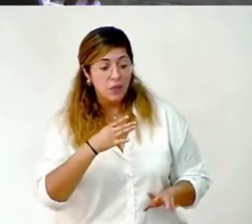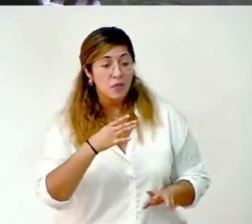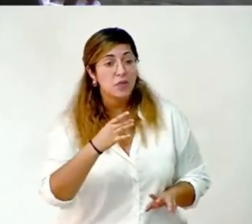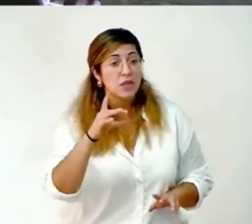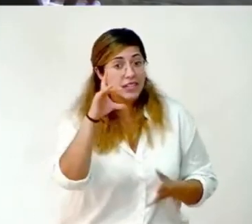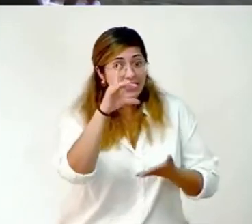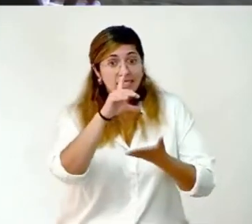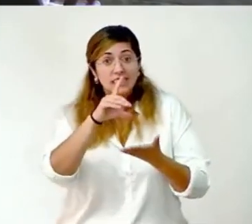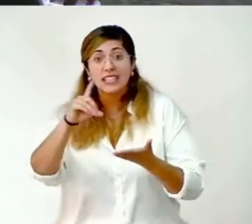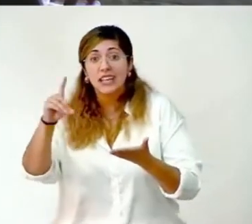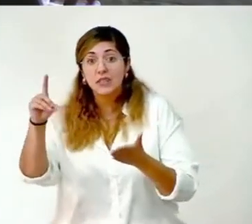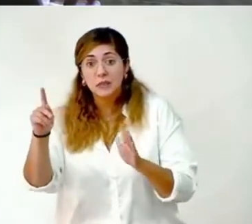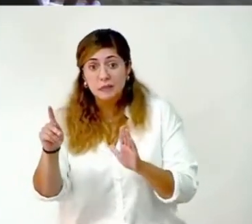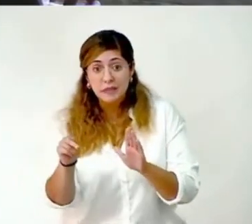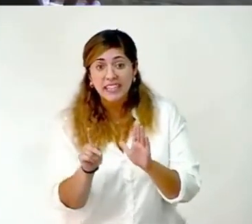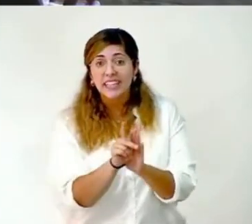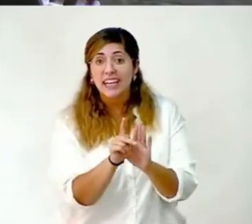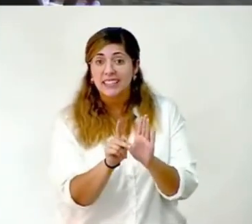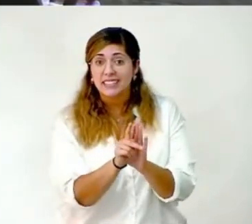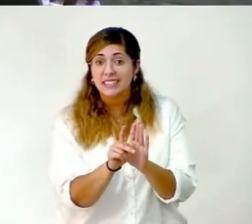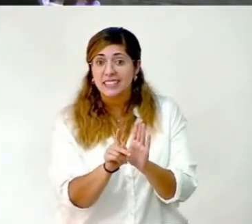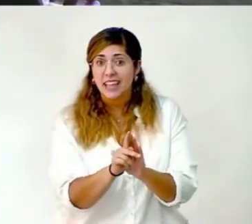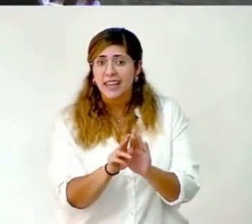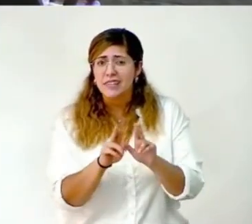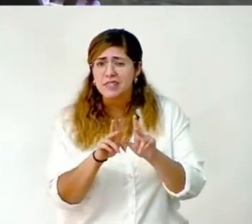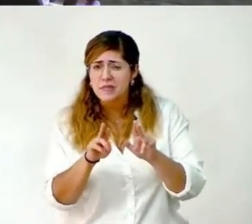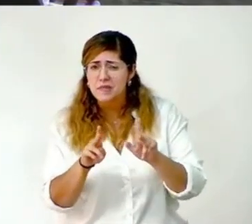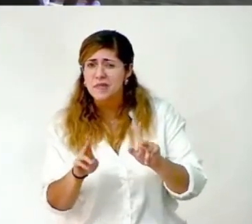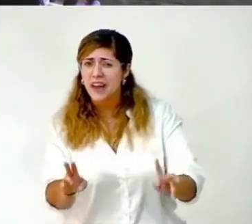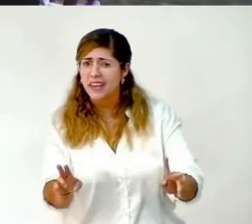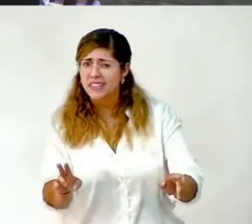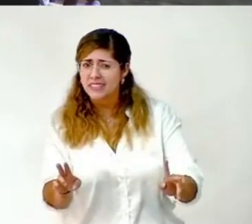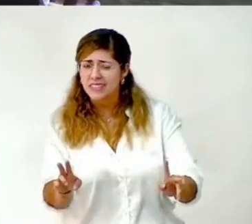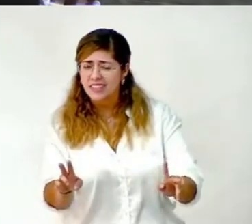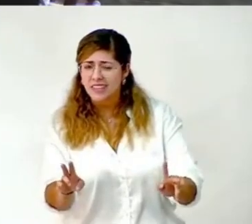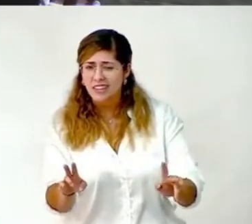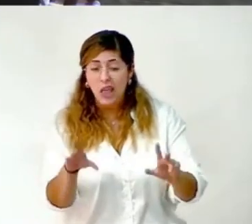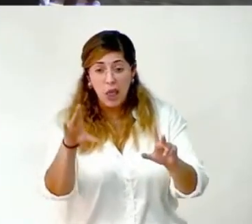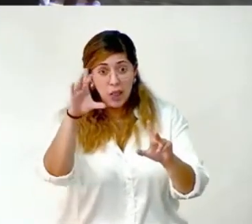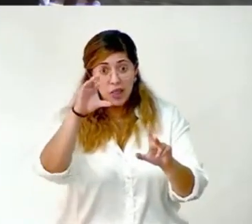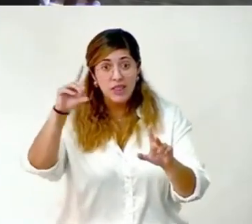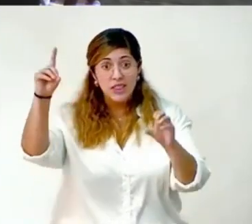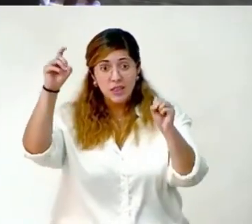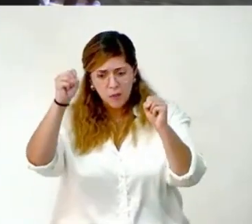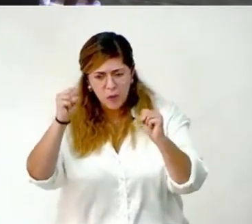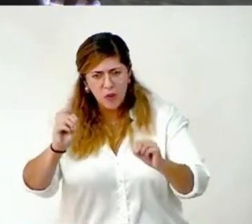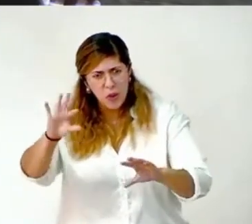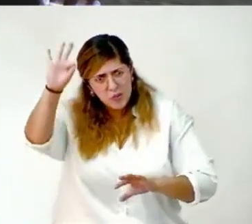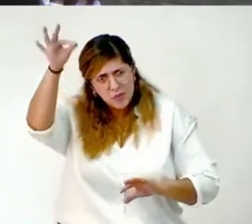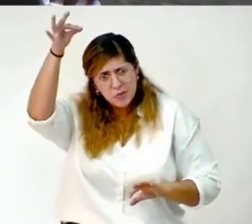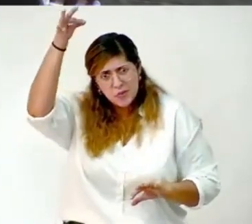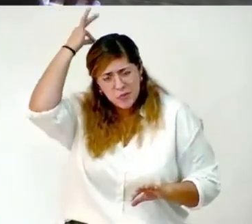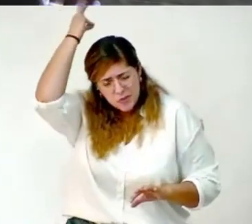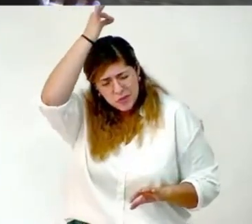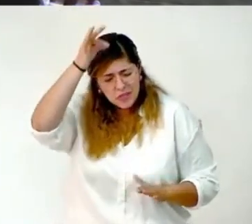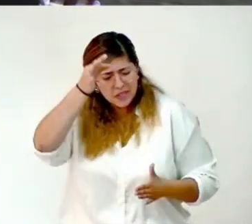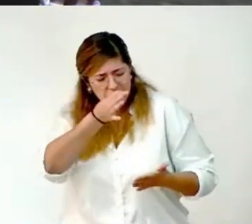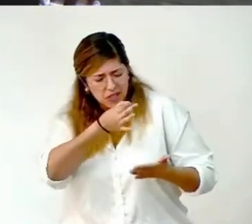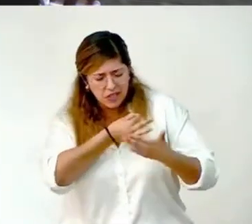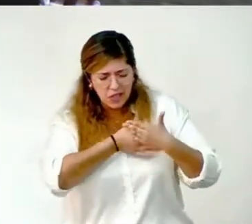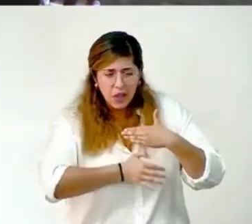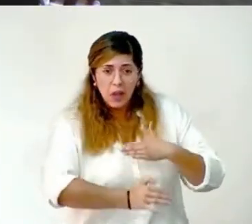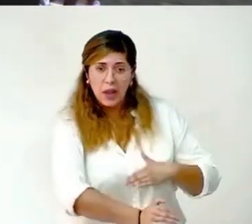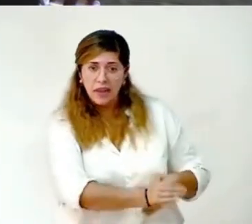se sobressaem pela operação gloriosa e poderosa do Espírito Santo, a ponto